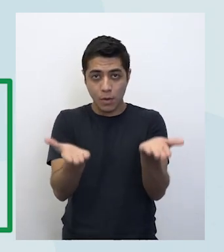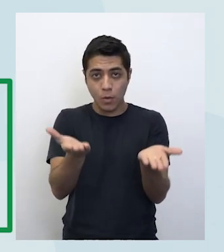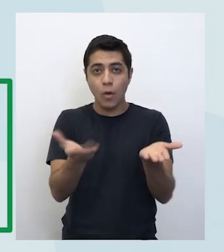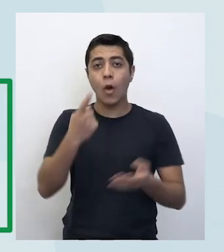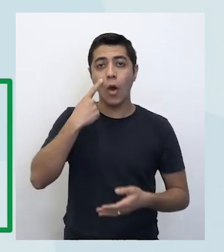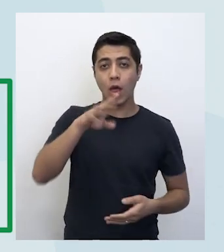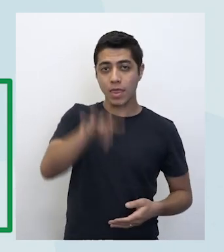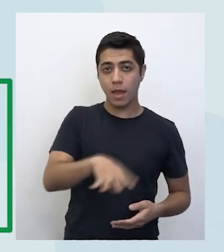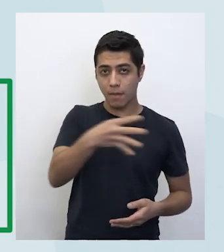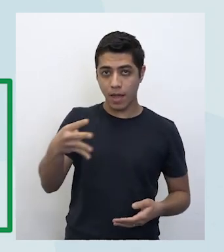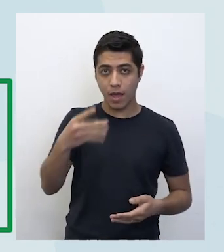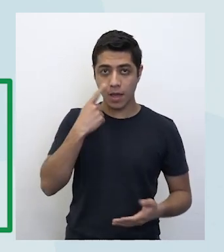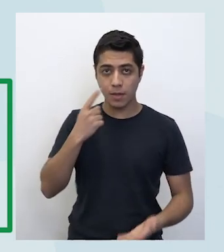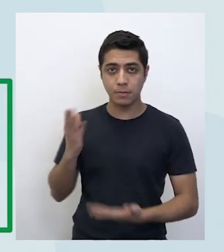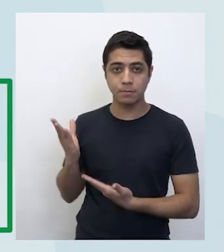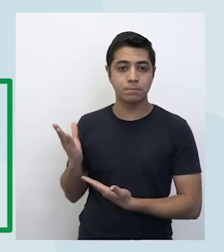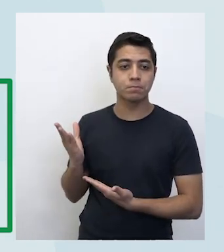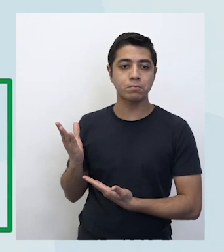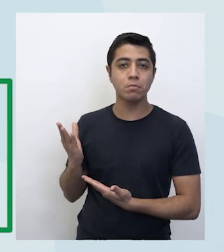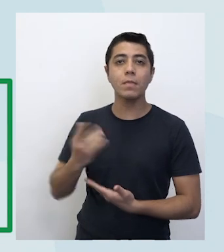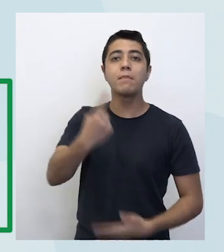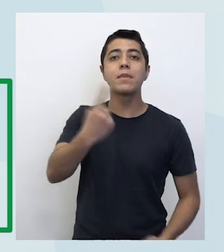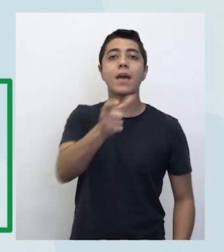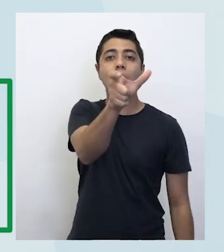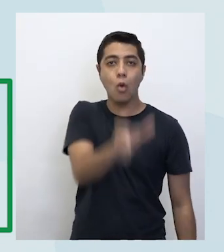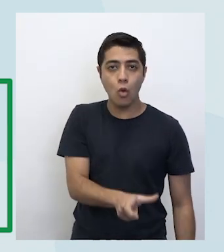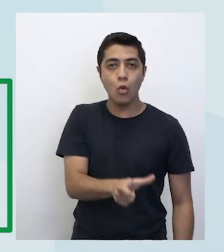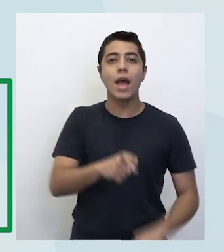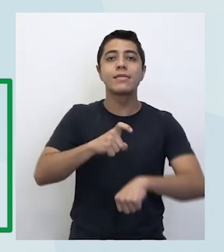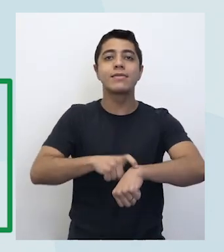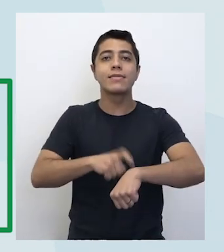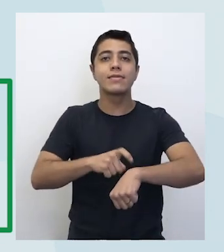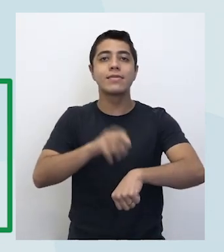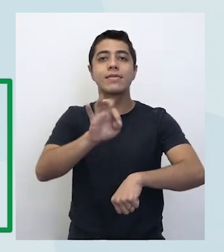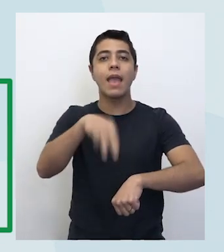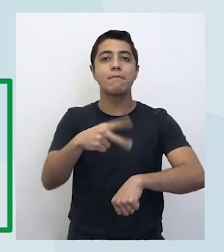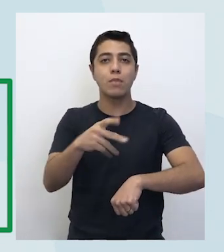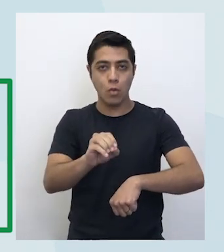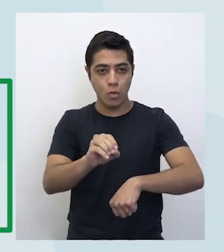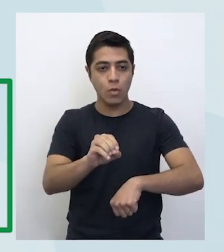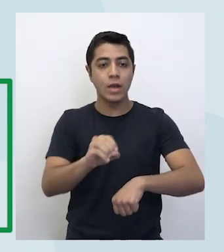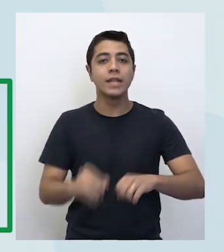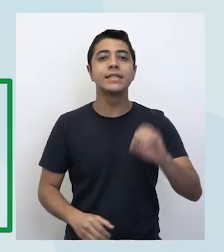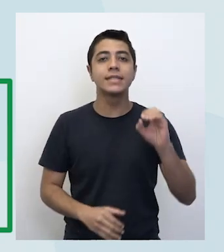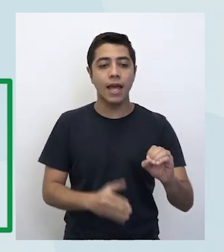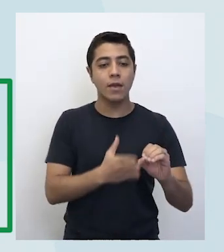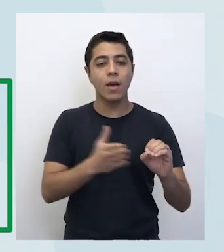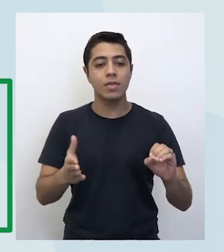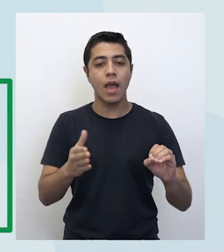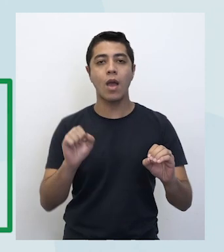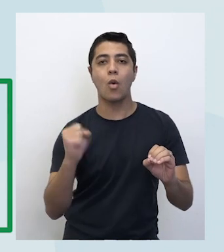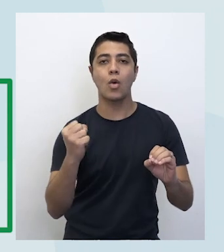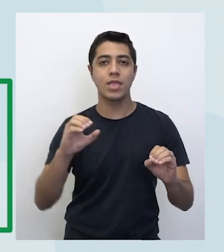lá, na primeira coluna eu tenho o tempo, está medido em segundo, né, de 0 até 80. Aí eu tenho